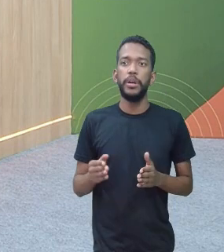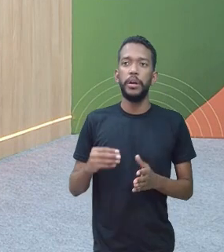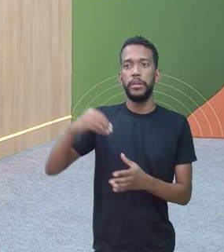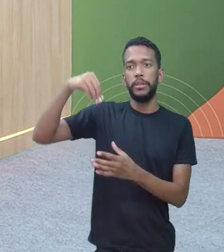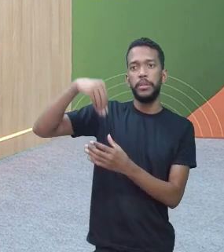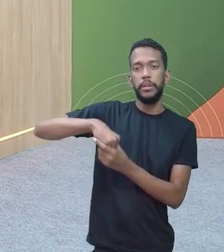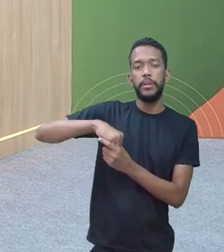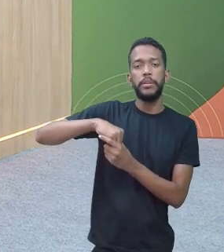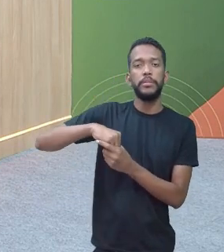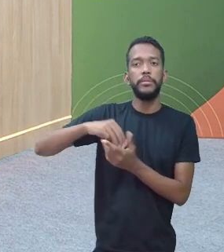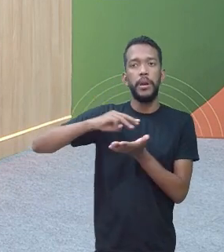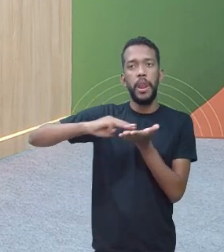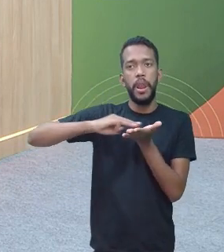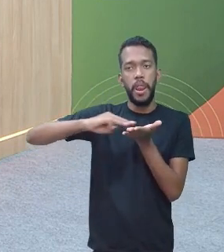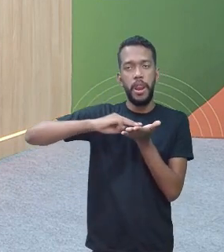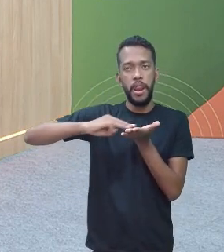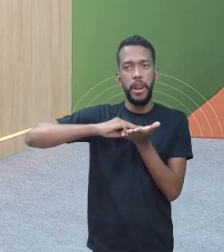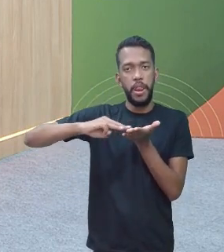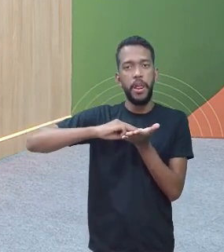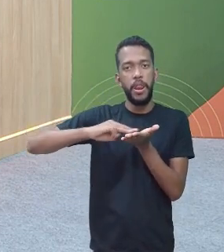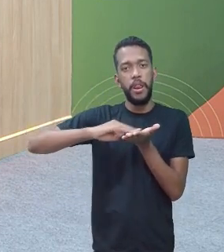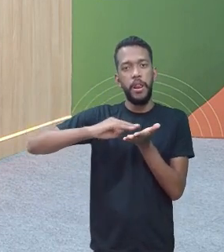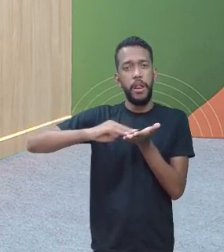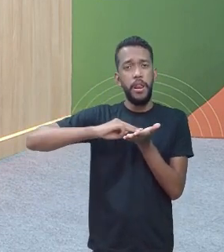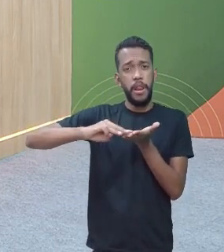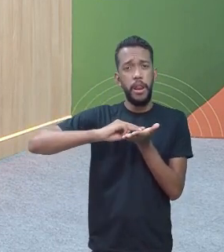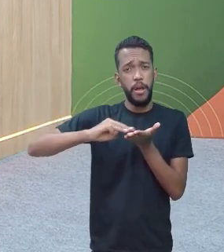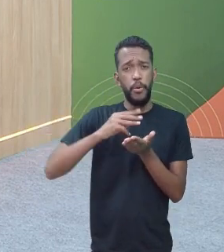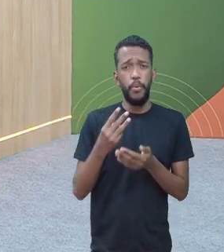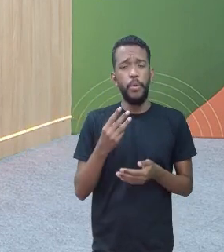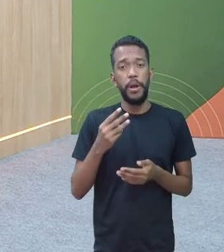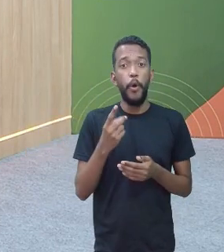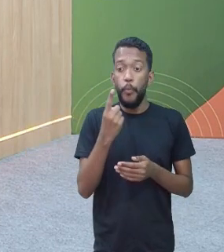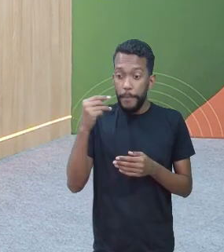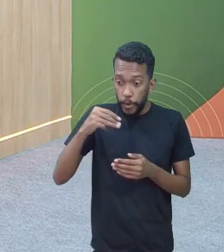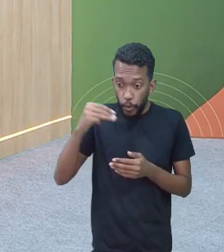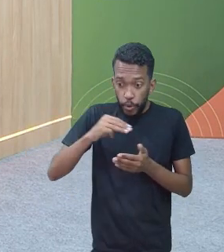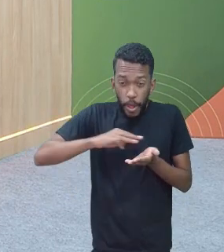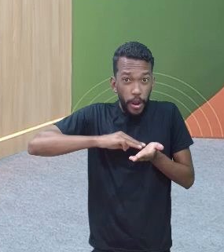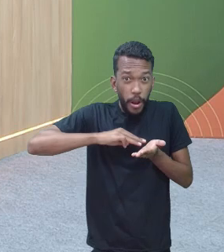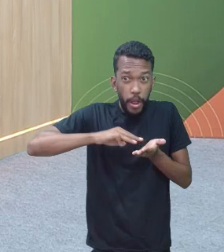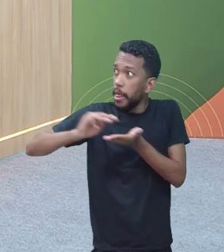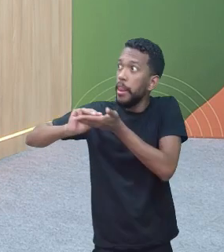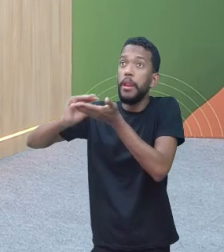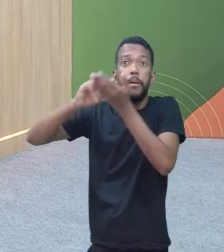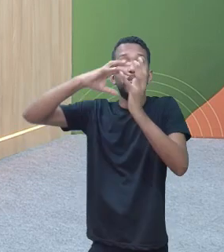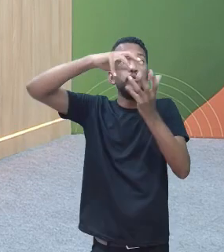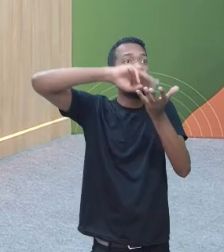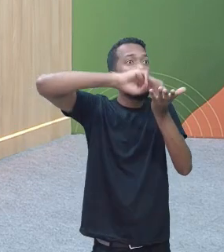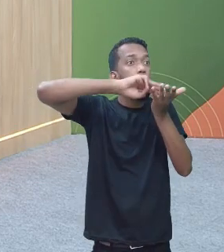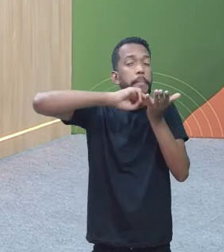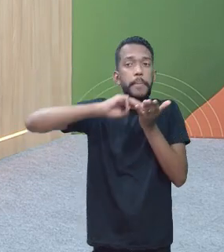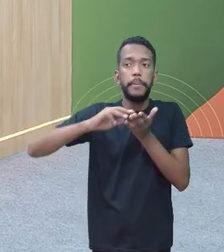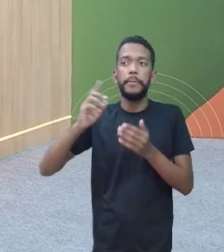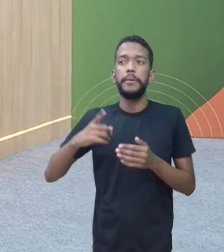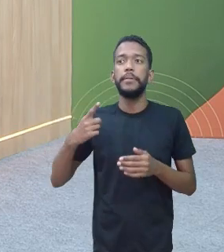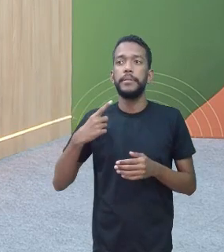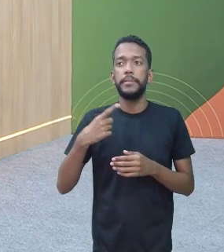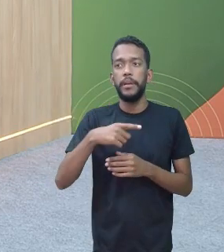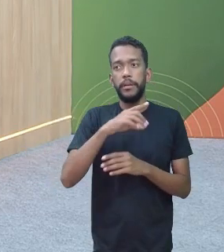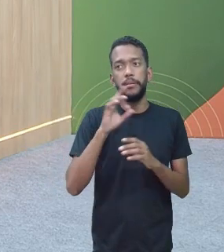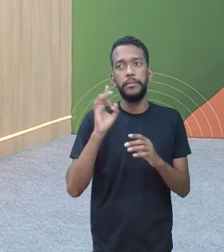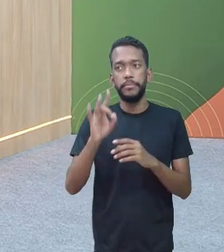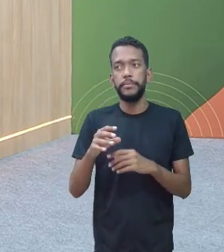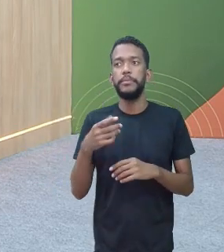no WhatsApp que estão expressas aqui nesse gráfico. E aí a gente pensa, vê, mensagens no WhatsApp contam os balãozinhos que eu